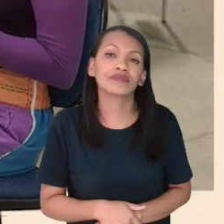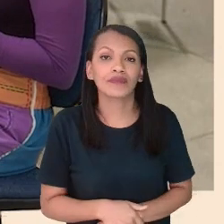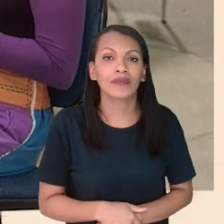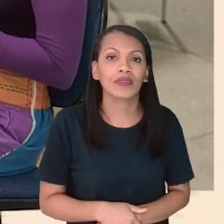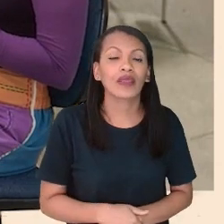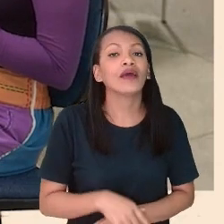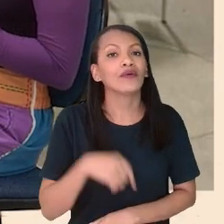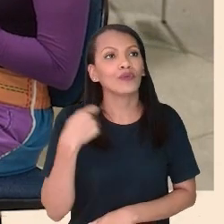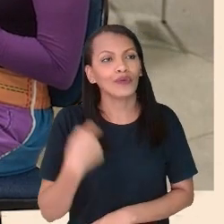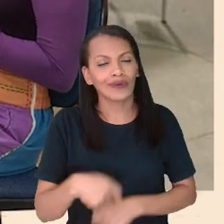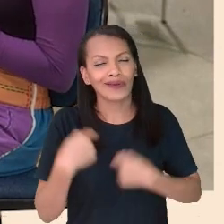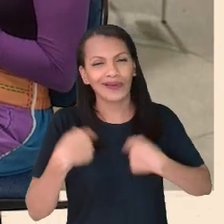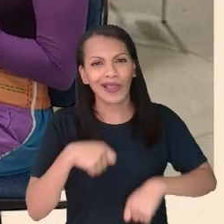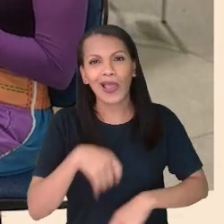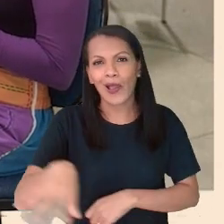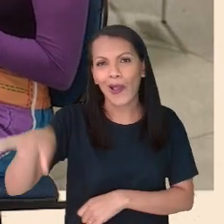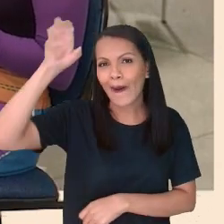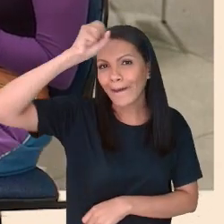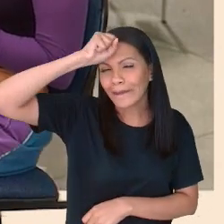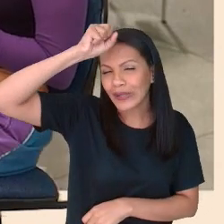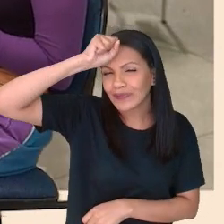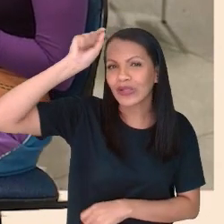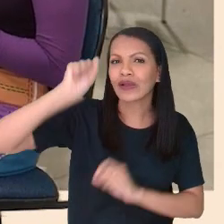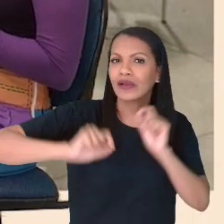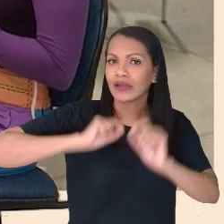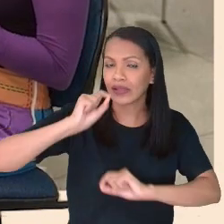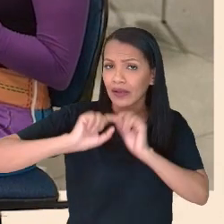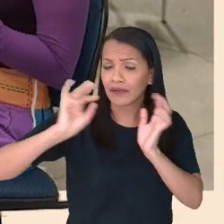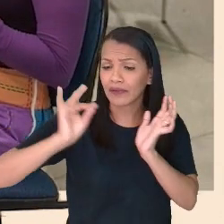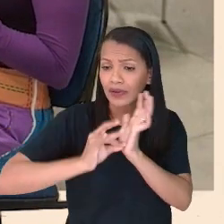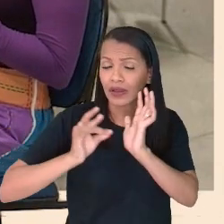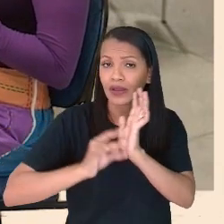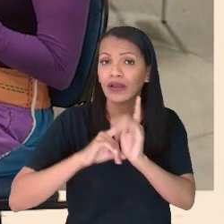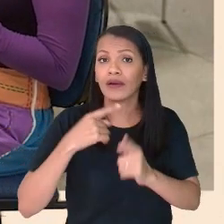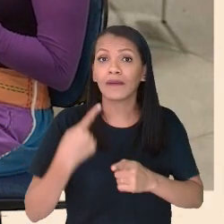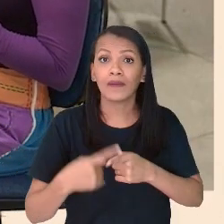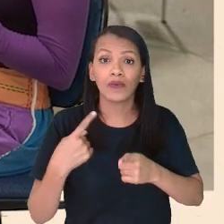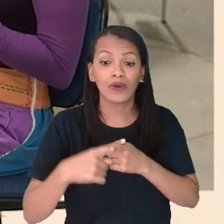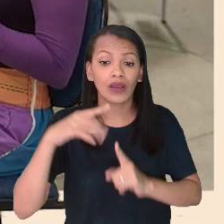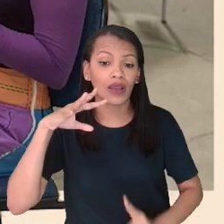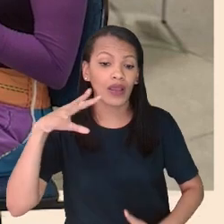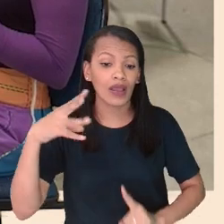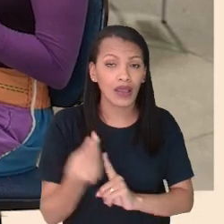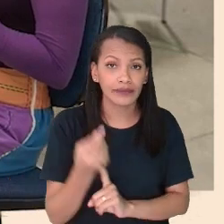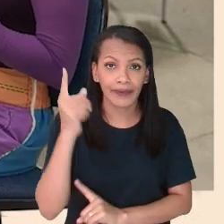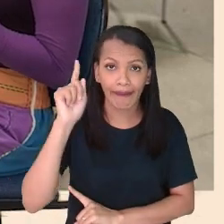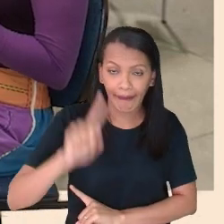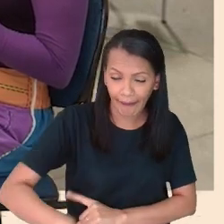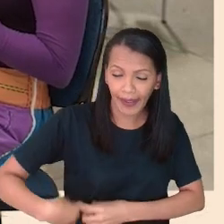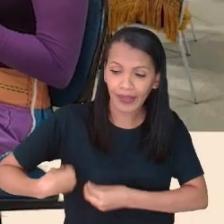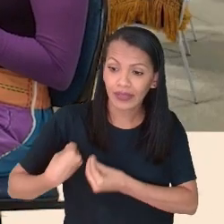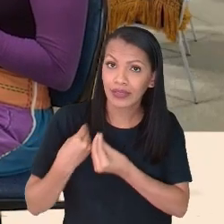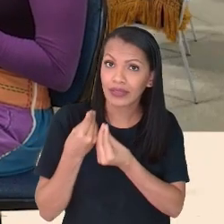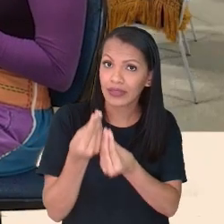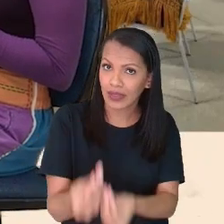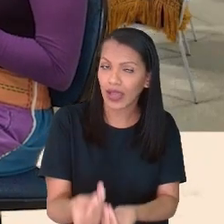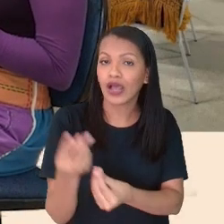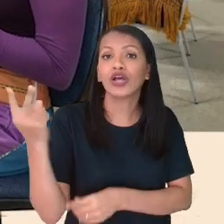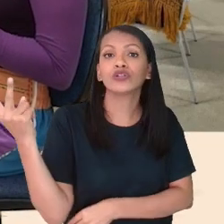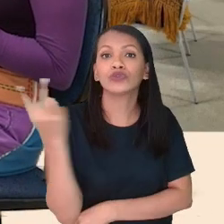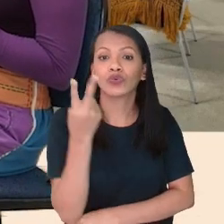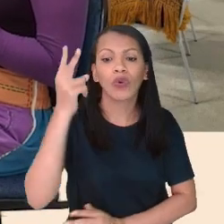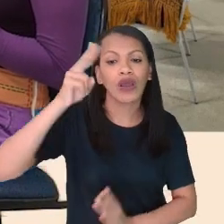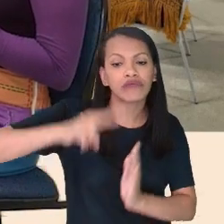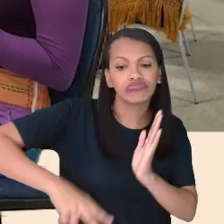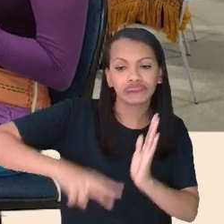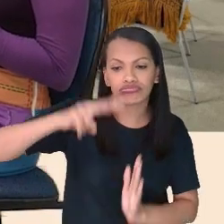de aprendizagem. Isso é muito importante. É justamente essa questão, né? Porque a arte, ela te dá duas